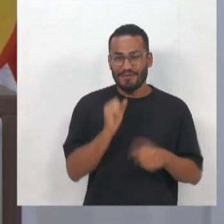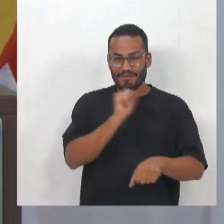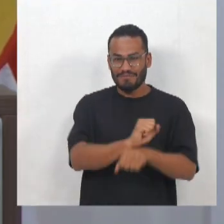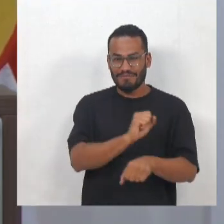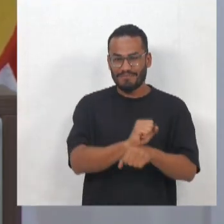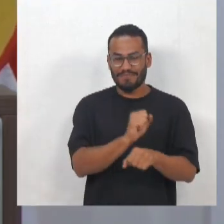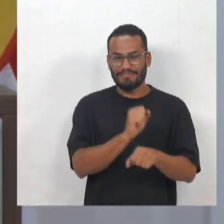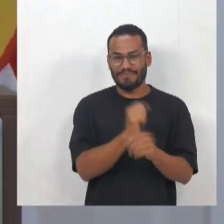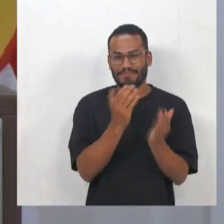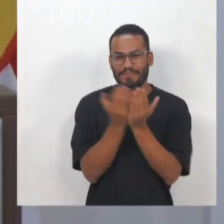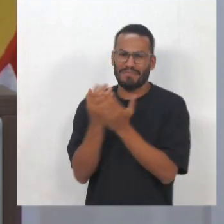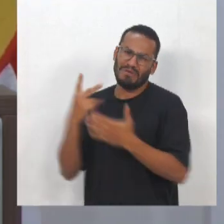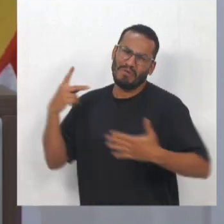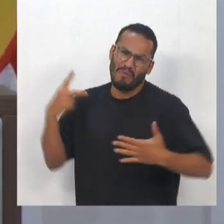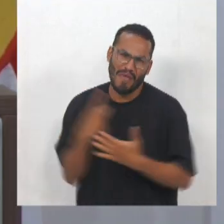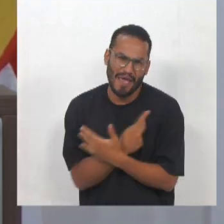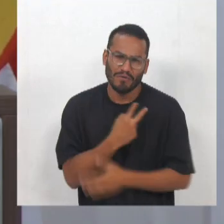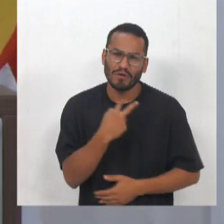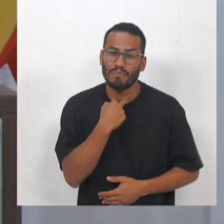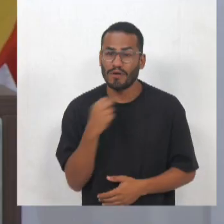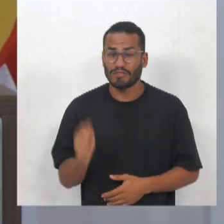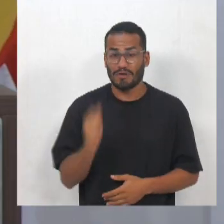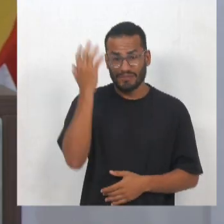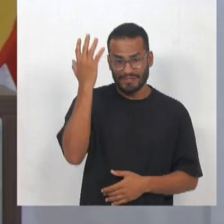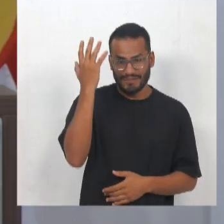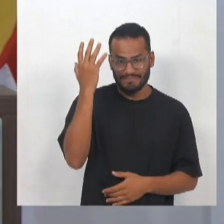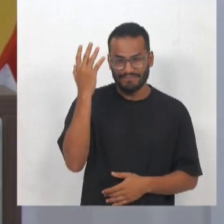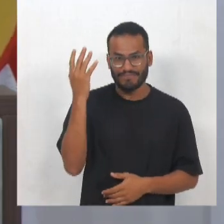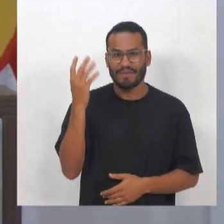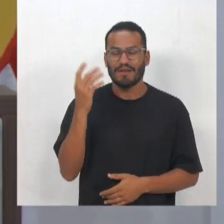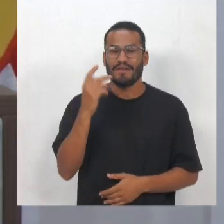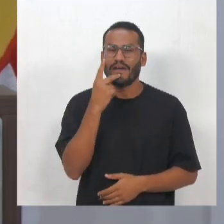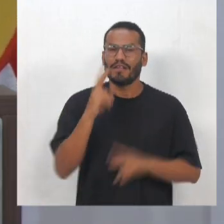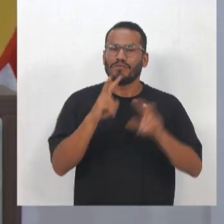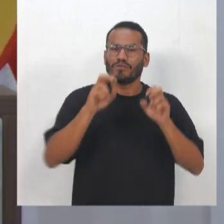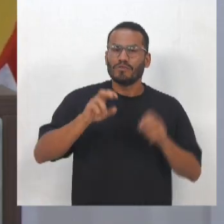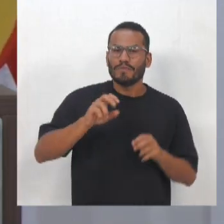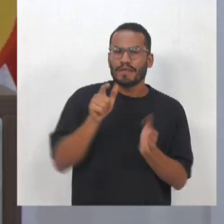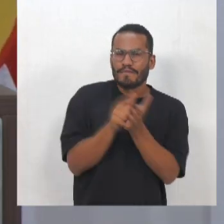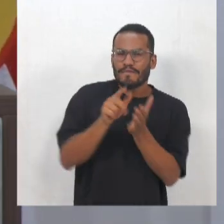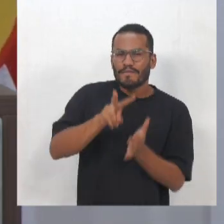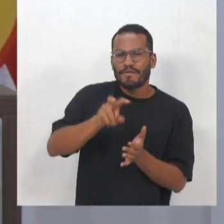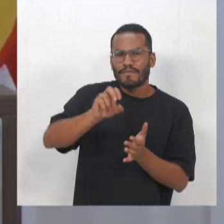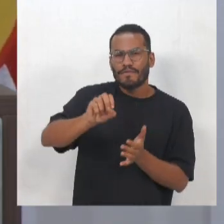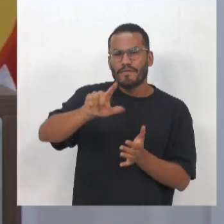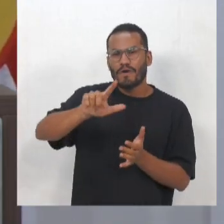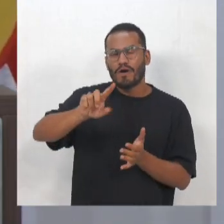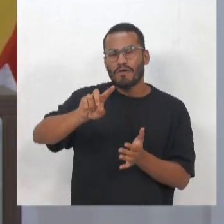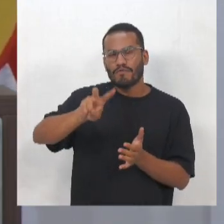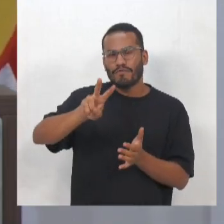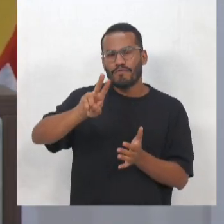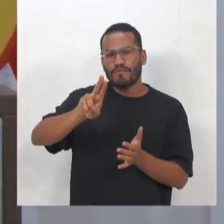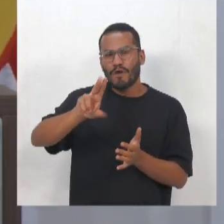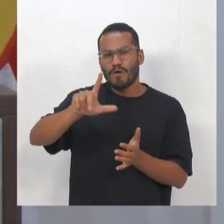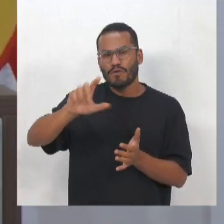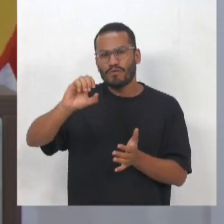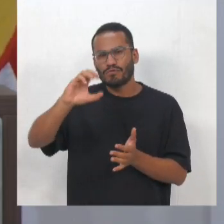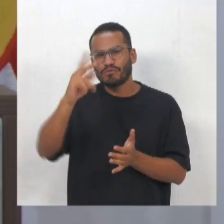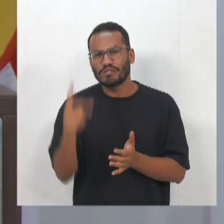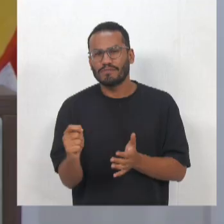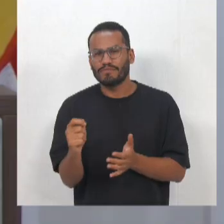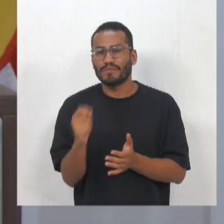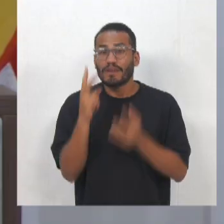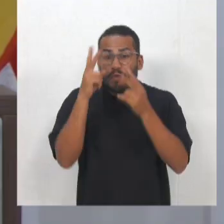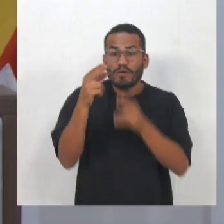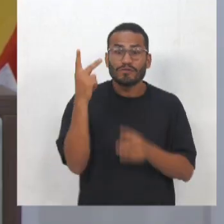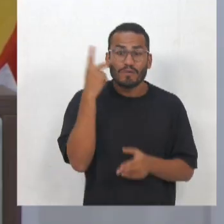seja, um erro grosseiro que não poderia ter acontecido, e aqui falando dos vouchers, eu várias vezes aqui apontei que poderia ser feito como em São